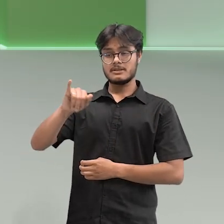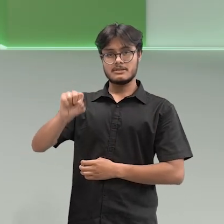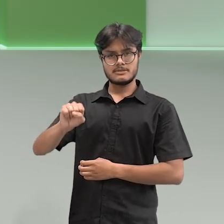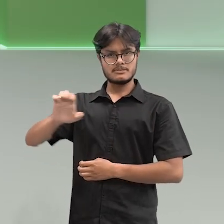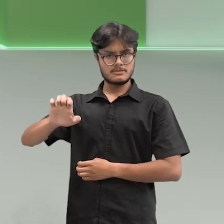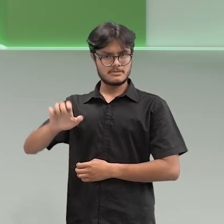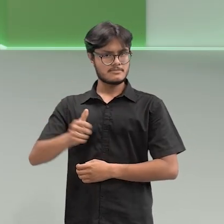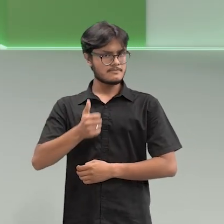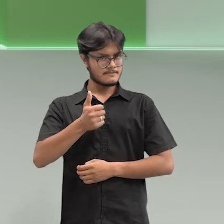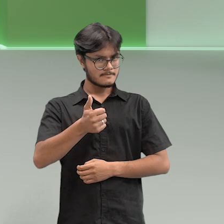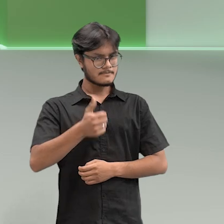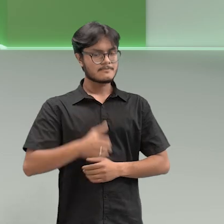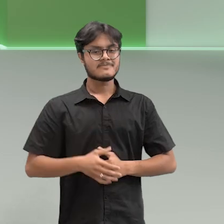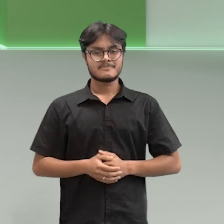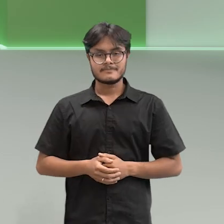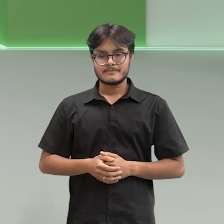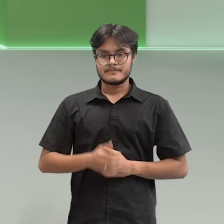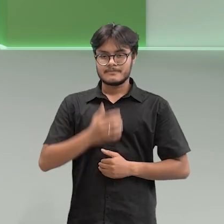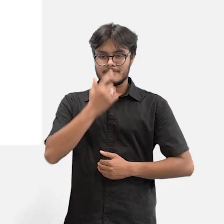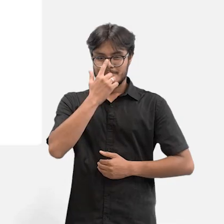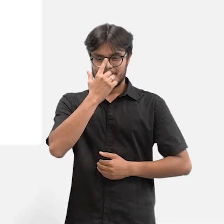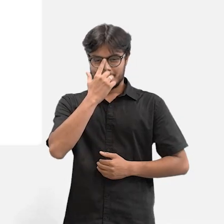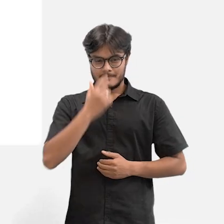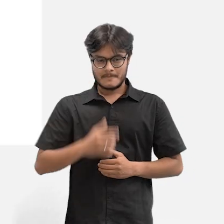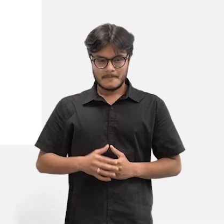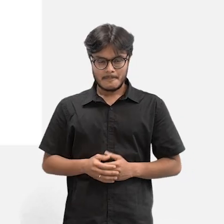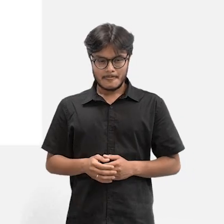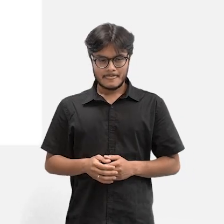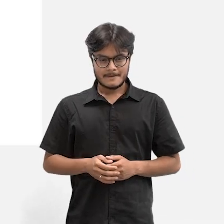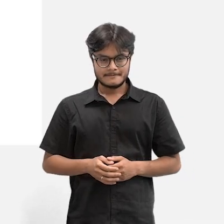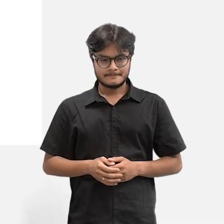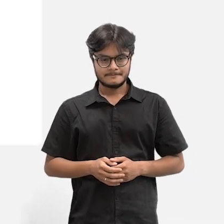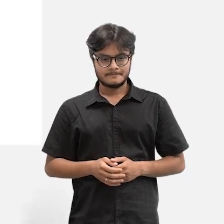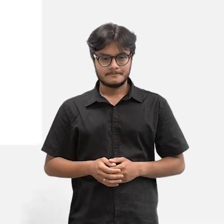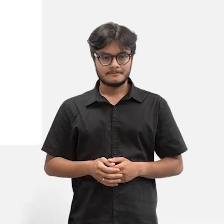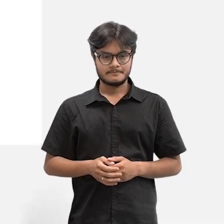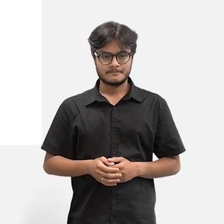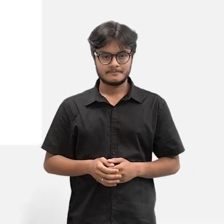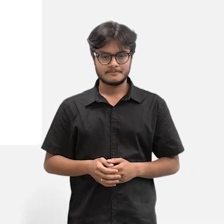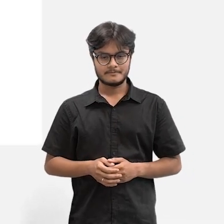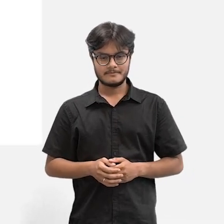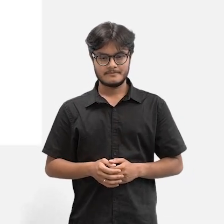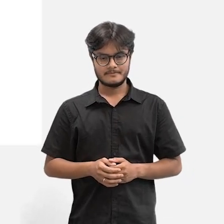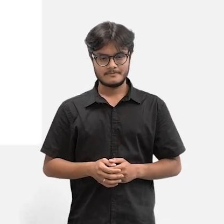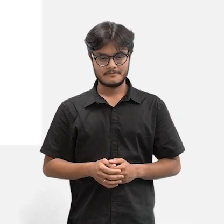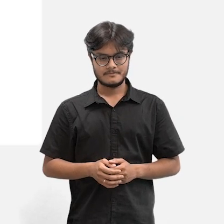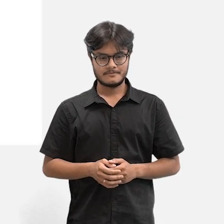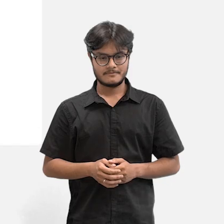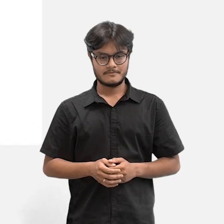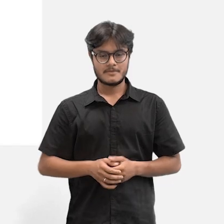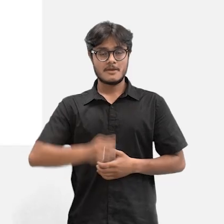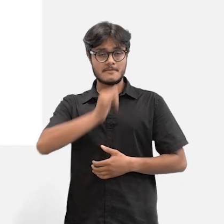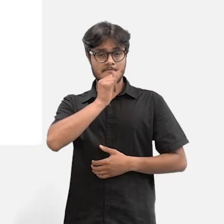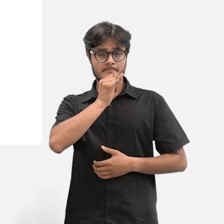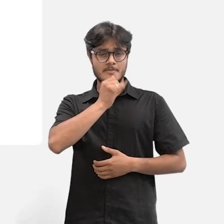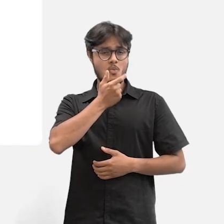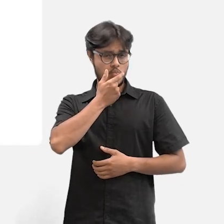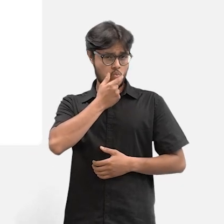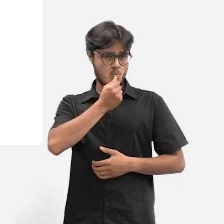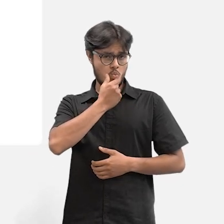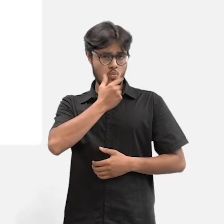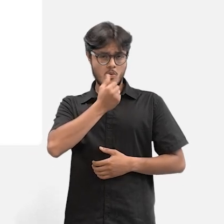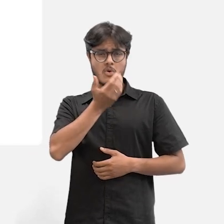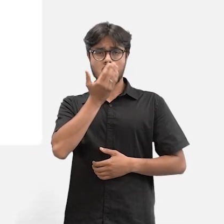uma tênia, certo? Então, prof, no caso aqui, o ser humano comeu a carne